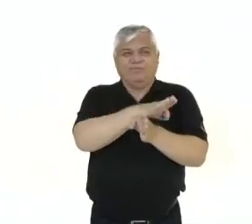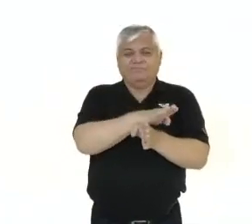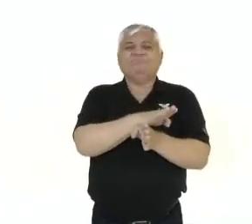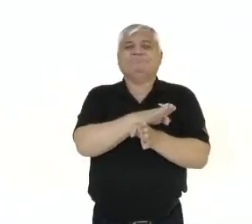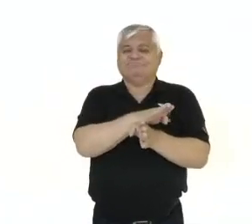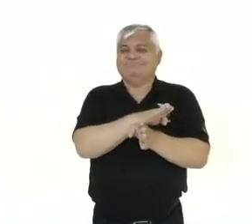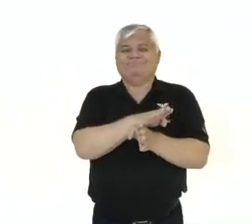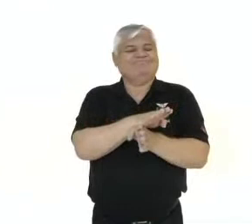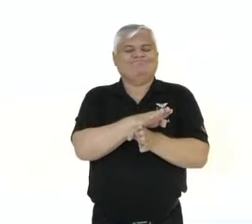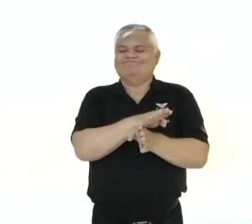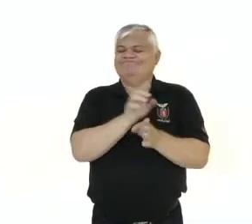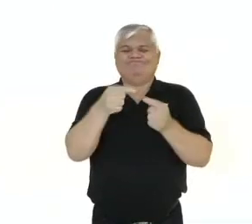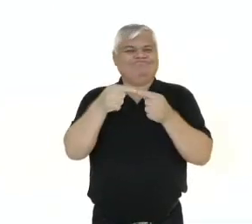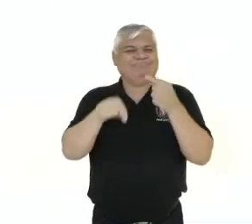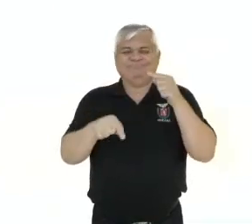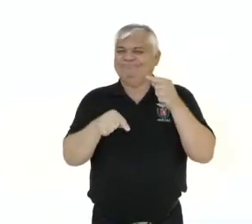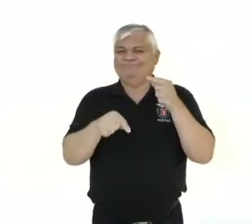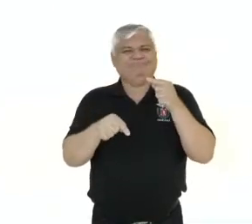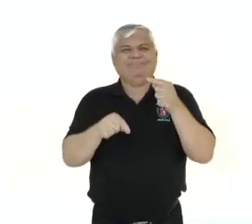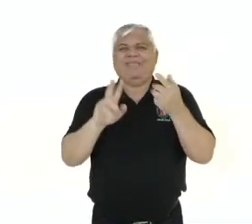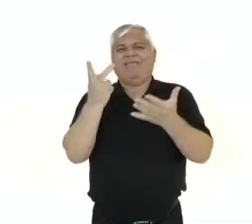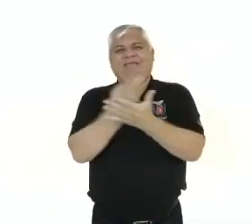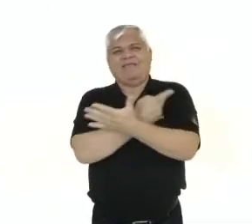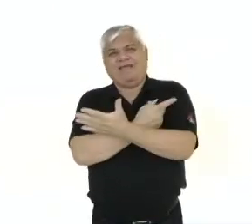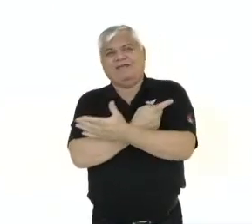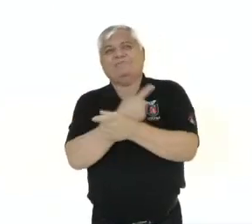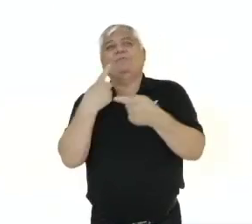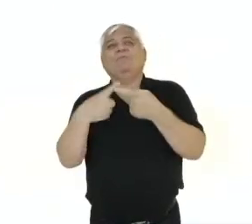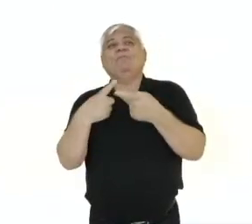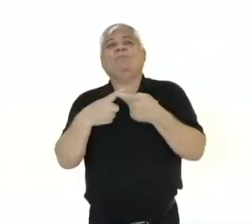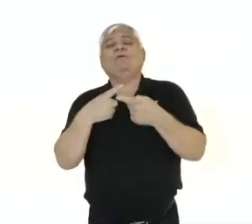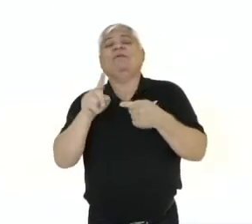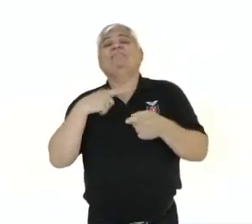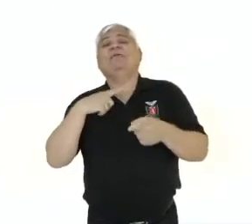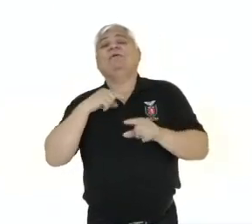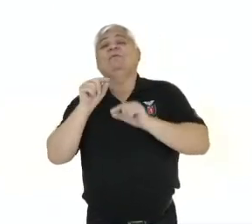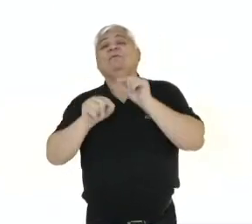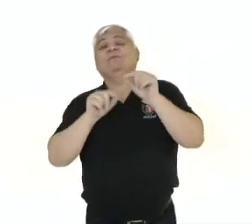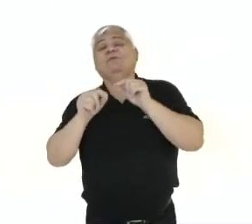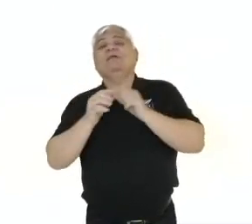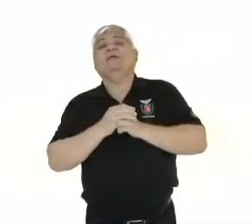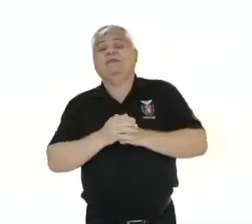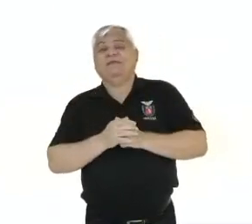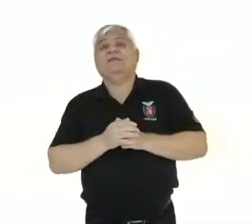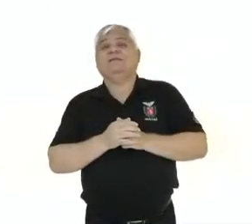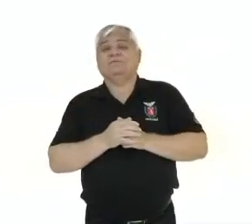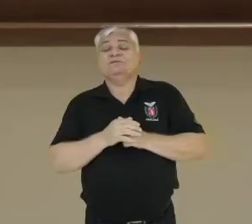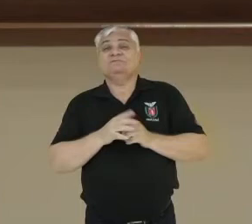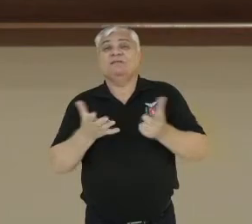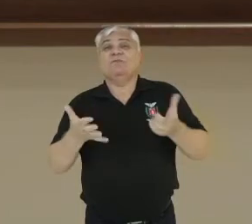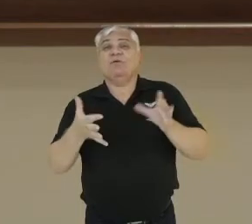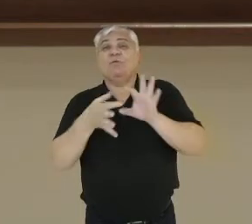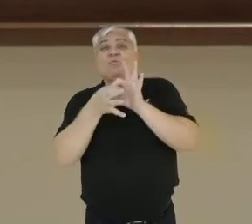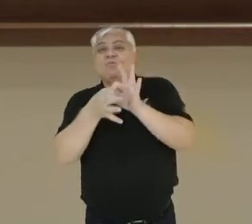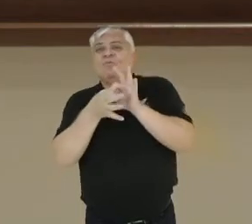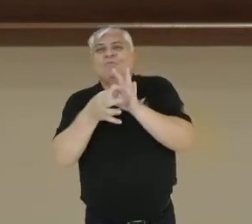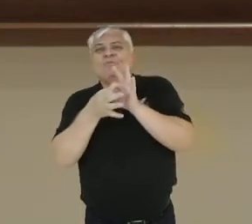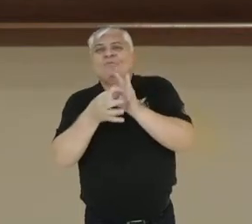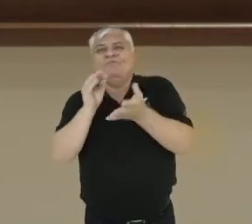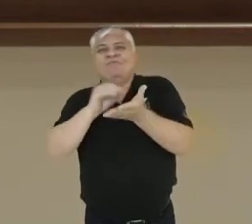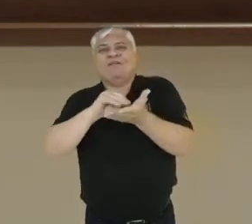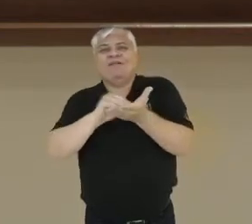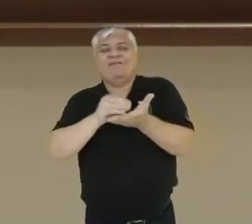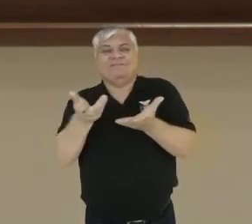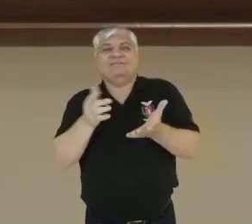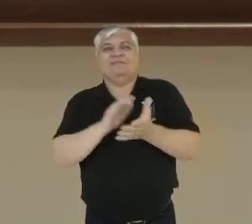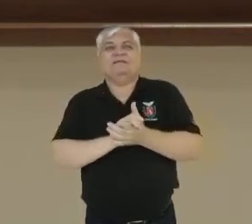divisão não deu certo, porque, obviamente, nós temos uma situação de união estabelecida nessa região. E